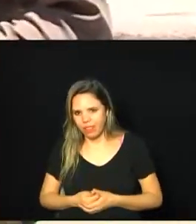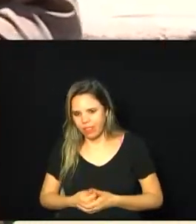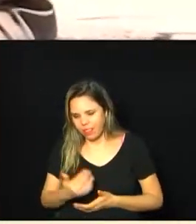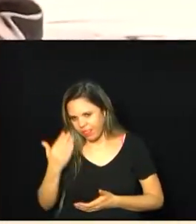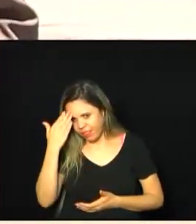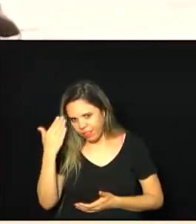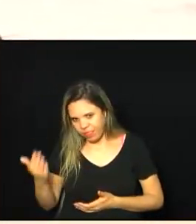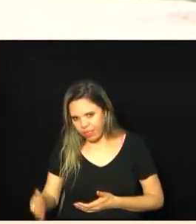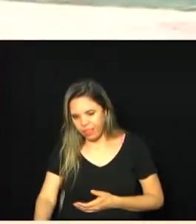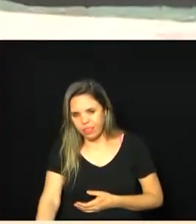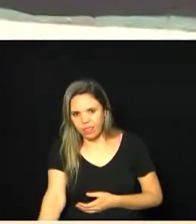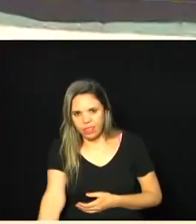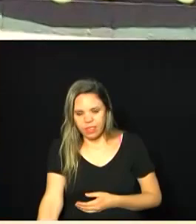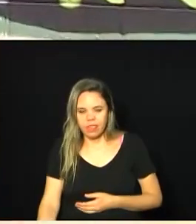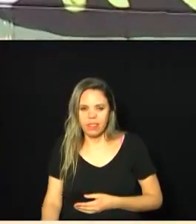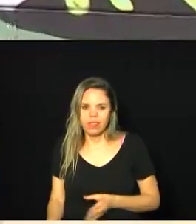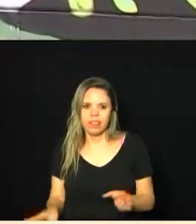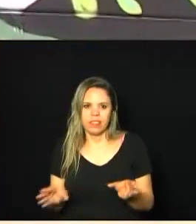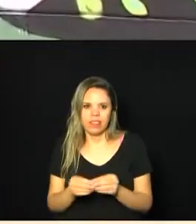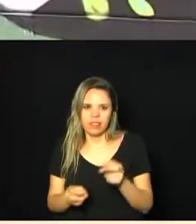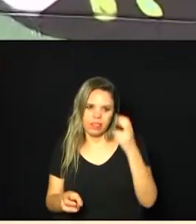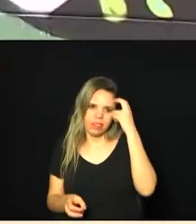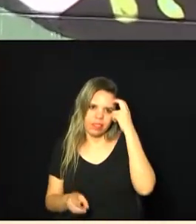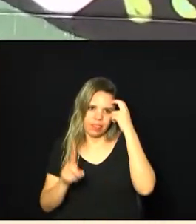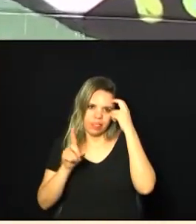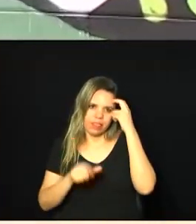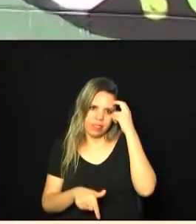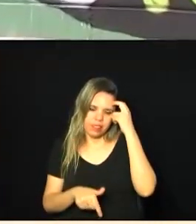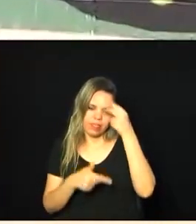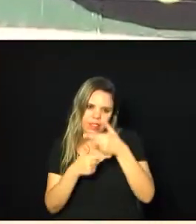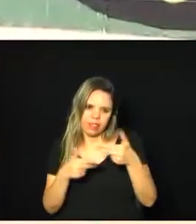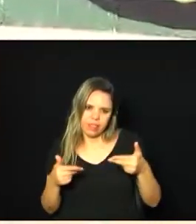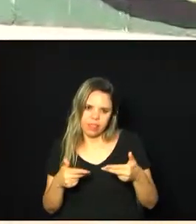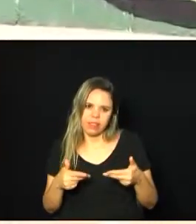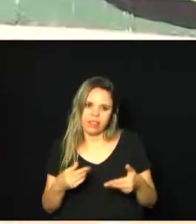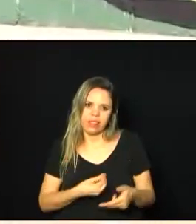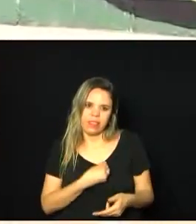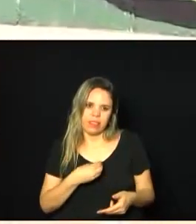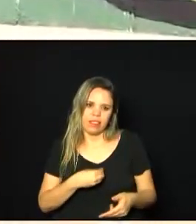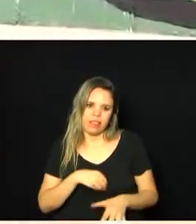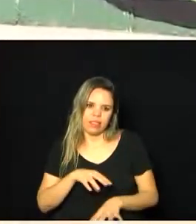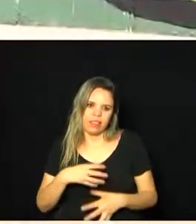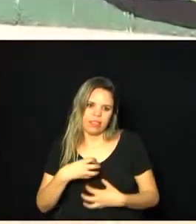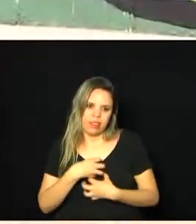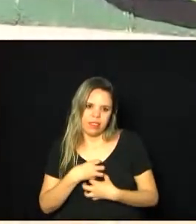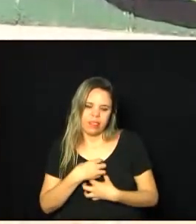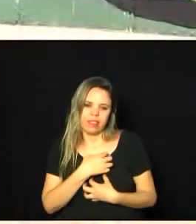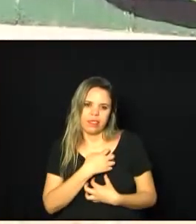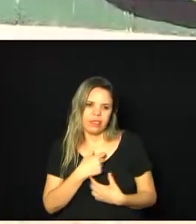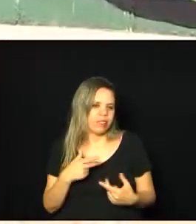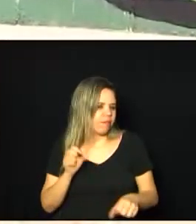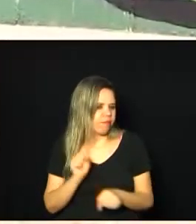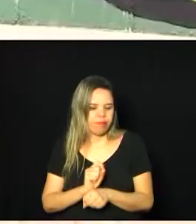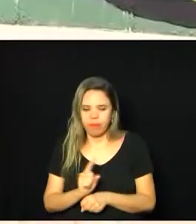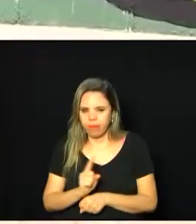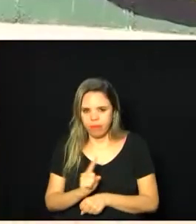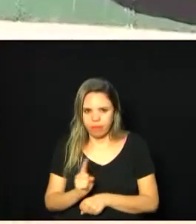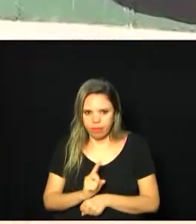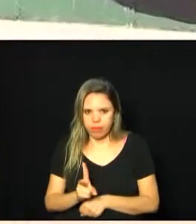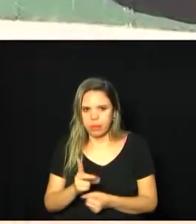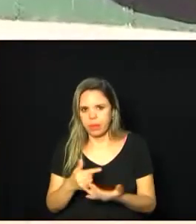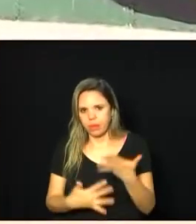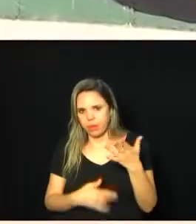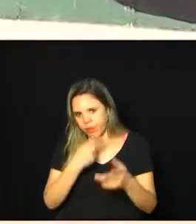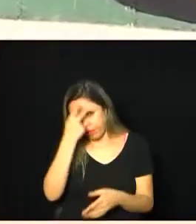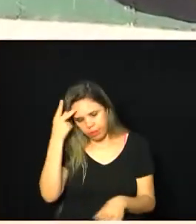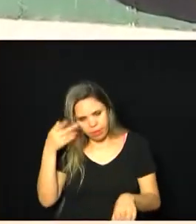Obrigada, André. E é isso, Gabriel, cultura é isso, é uma coisa que respira viva, é um organismo vivo, não é uma coisa parada, estática, tem muita